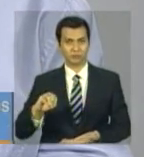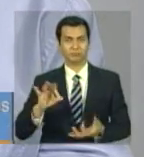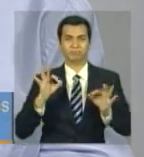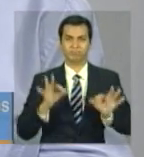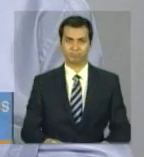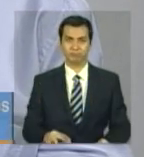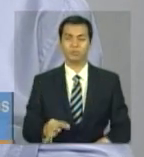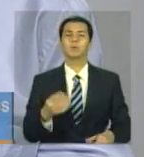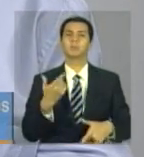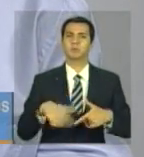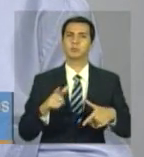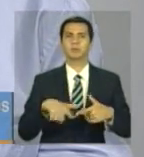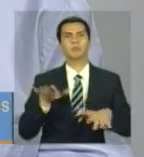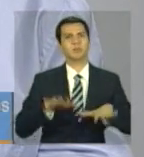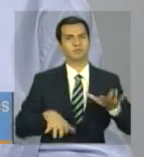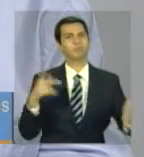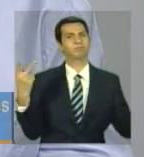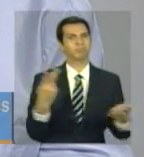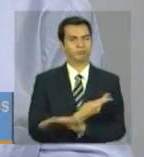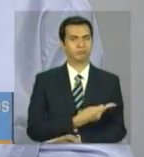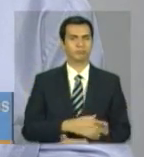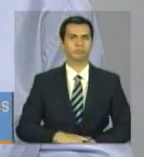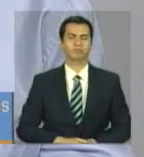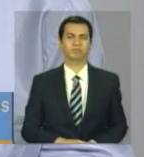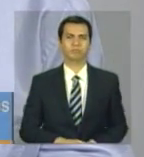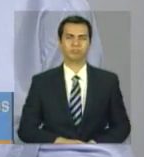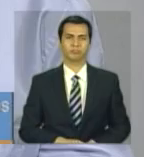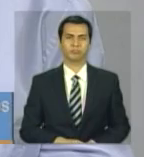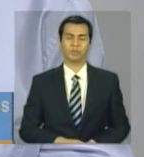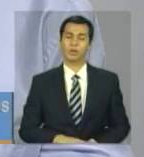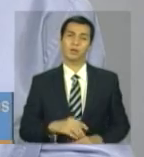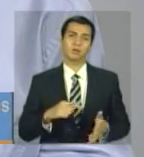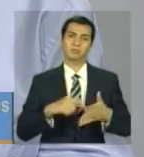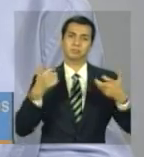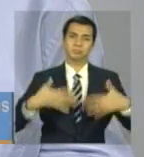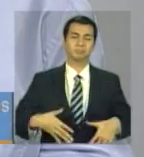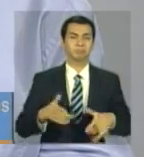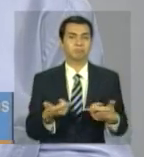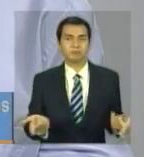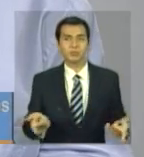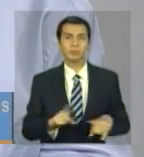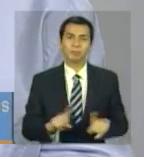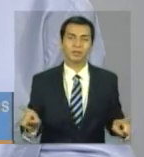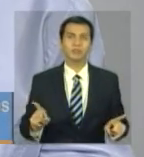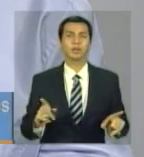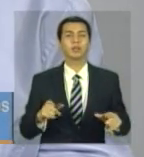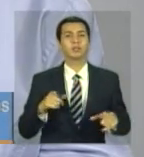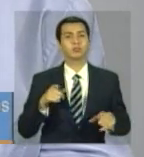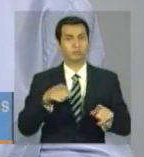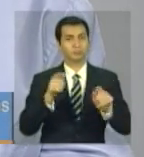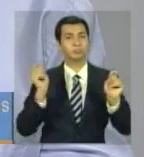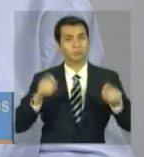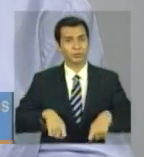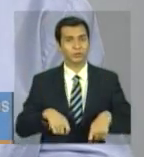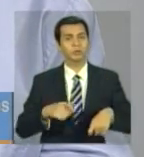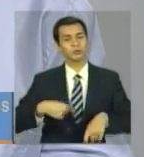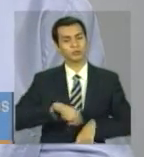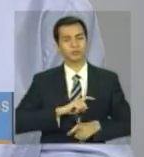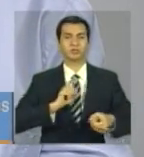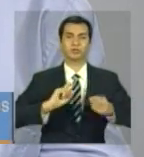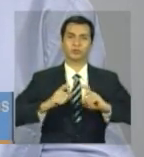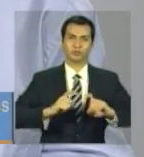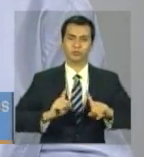maior problema. Eu não sei se é esse problema, né? Não está especificado, né? Mas seja qual for, né, nós vamos sentar e vamos